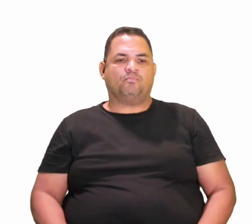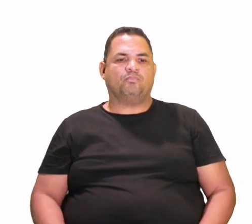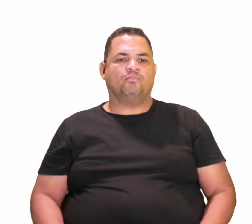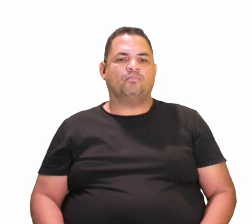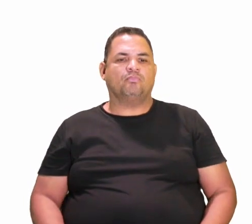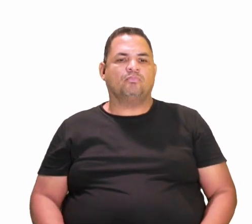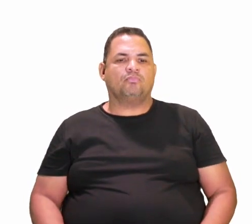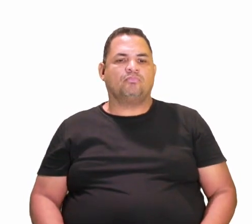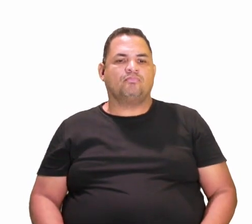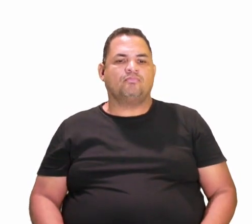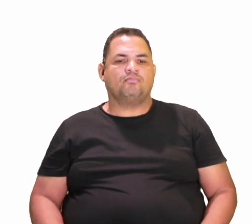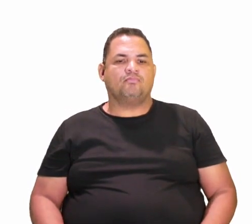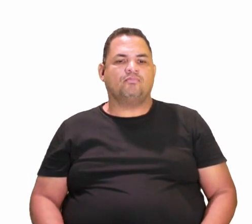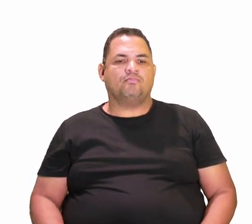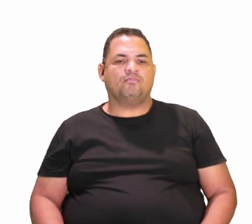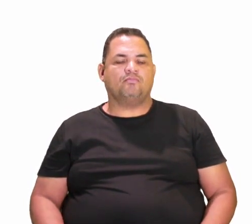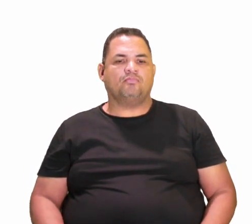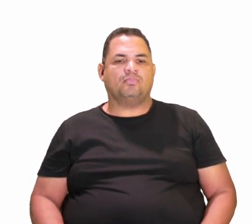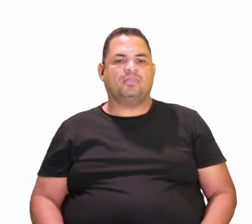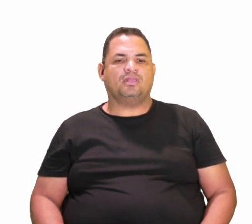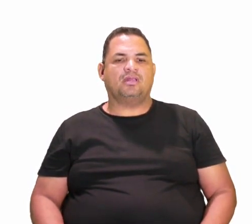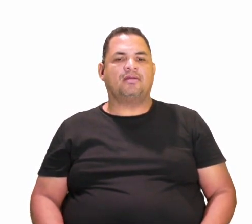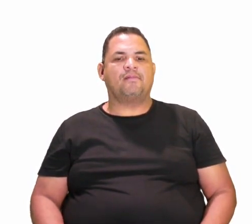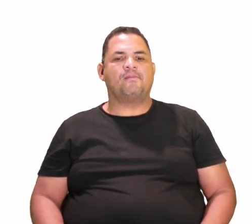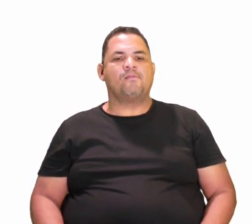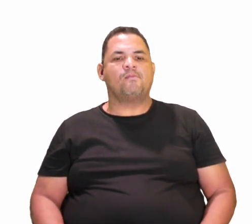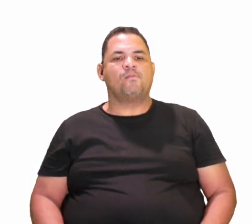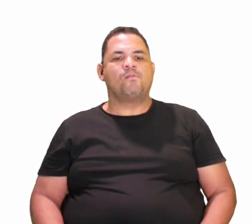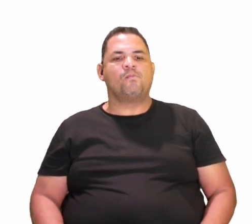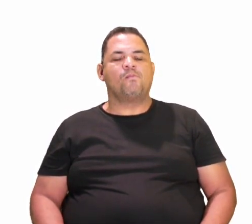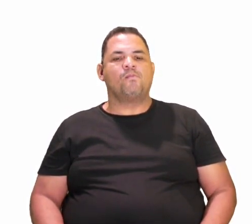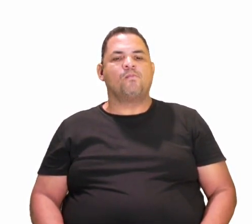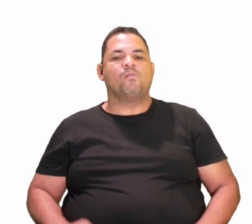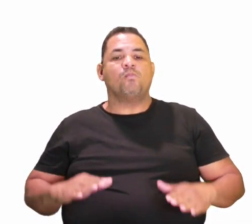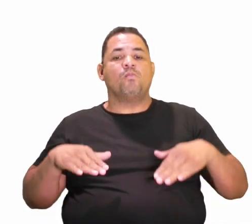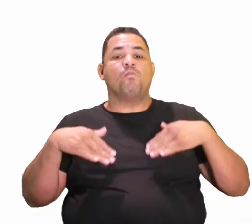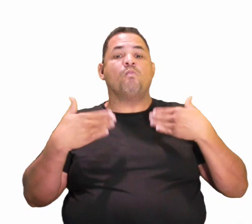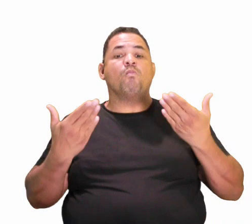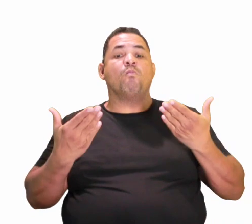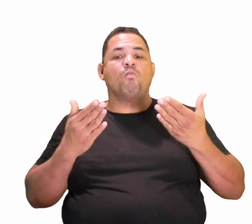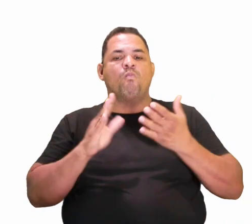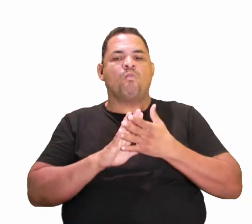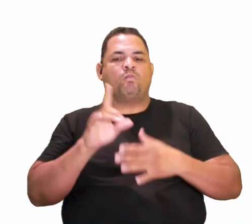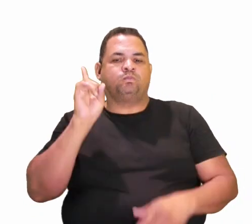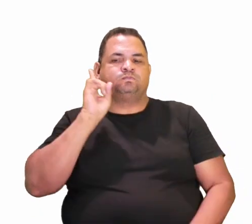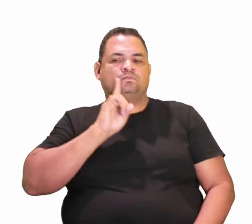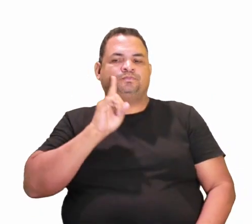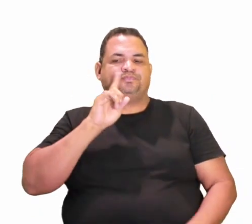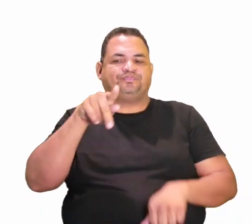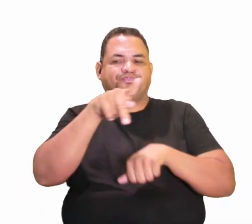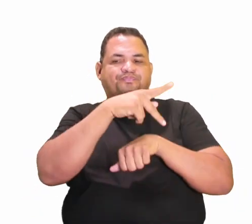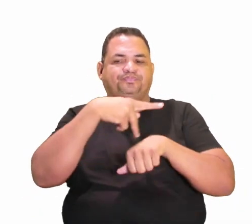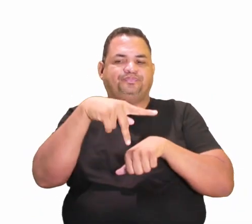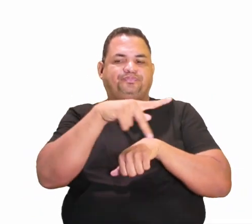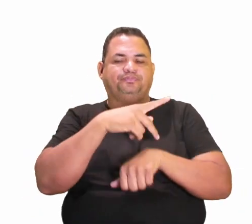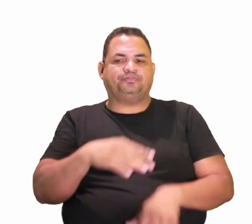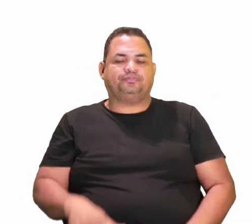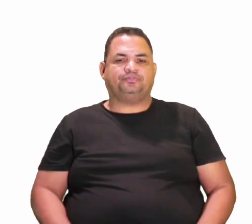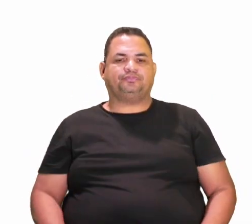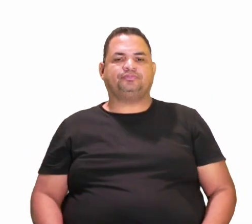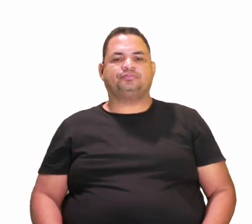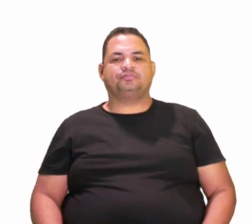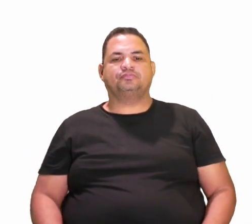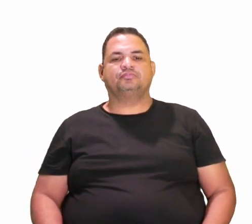USA. Então, aqui, when is it in the USA? Quando é nos Estados Unidos?